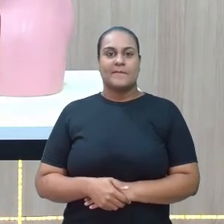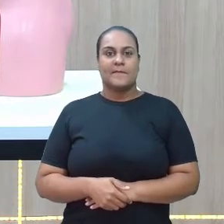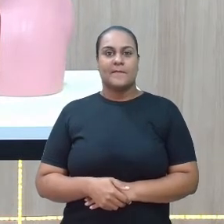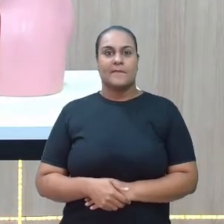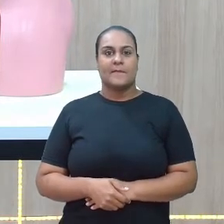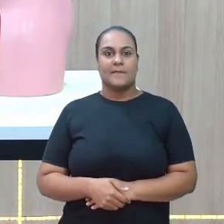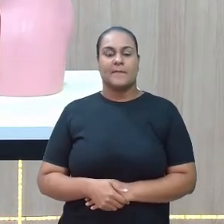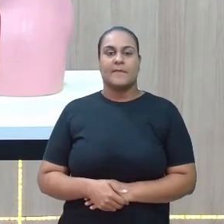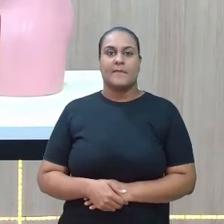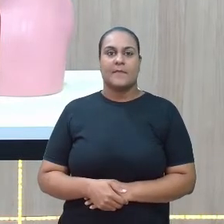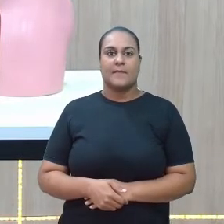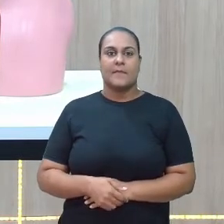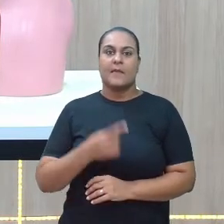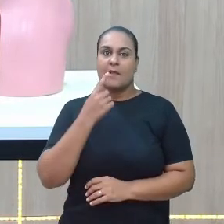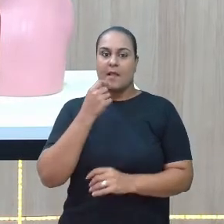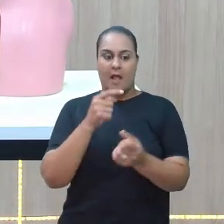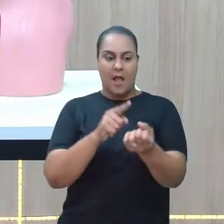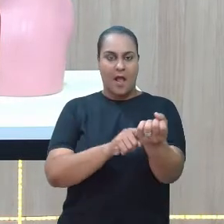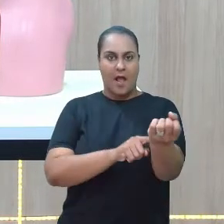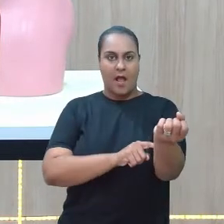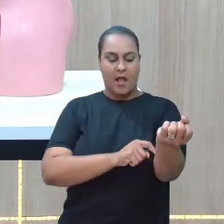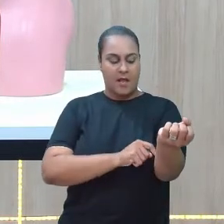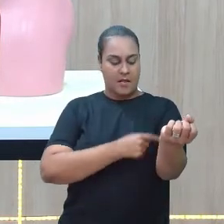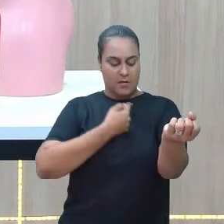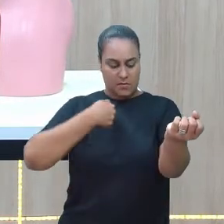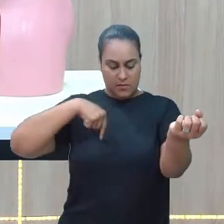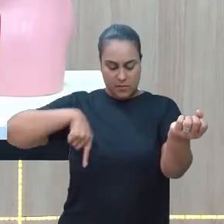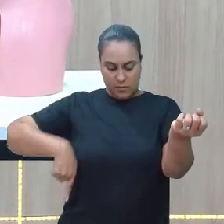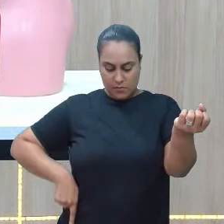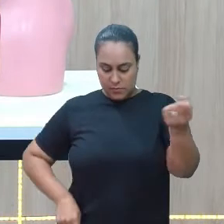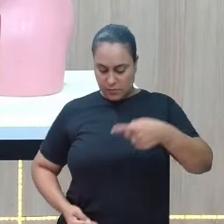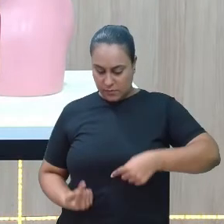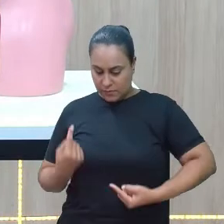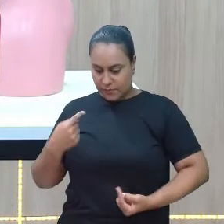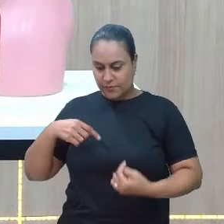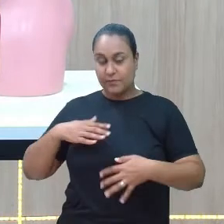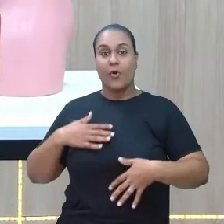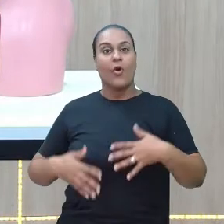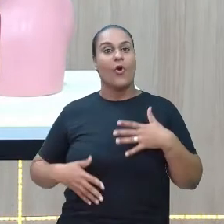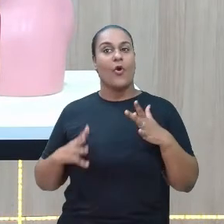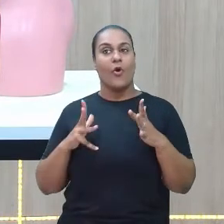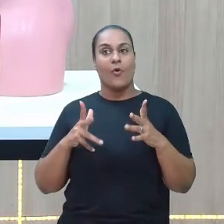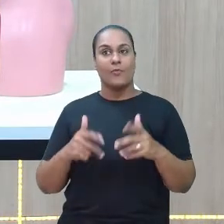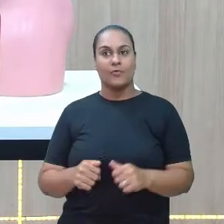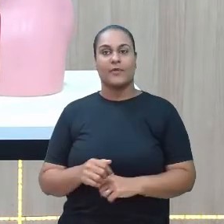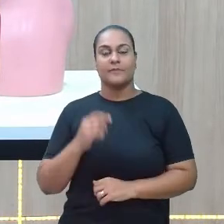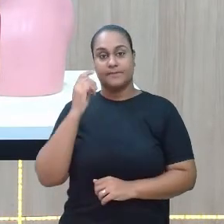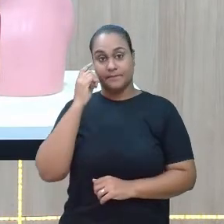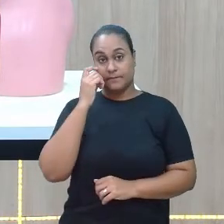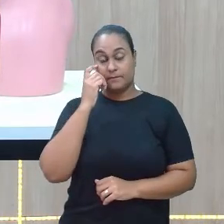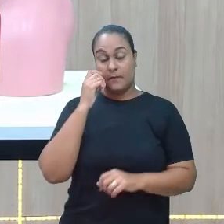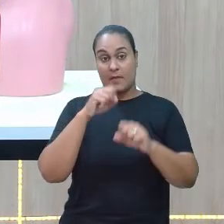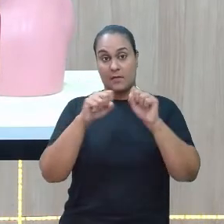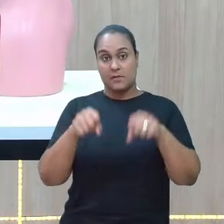a passagem de sangue por todo o nosso corpo. E o sistema